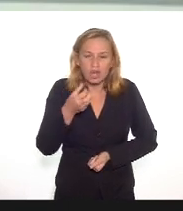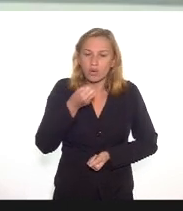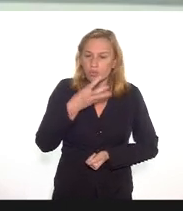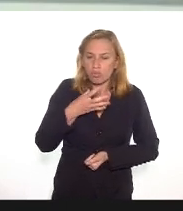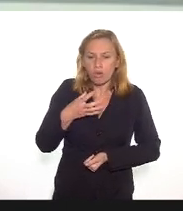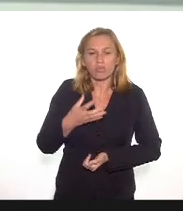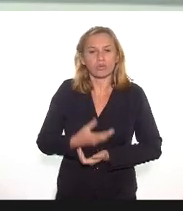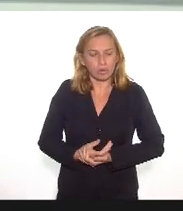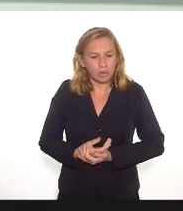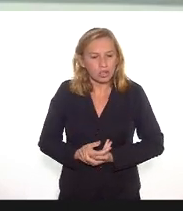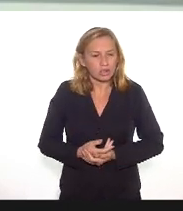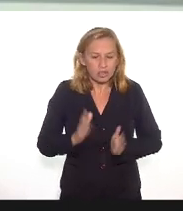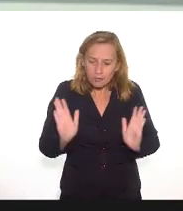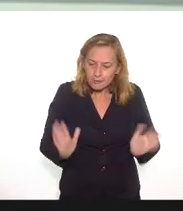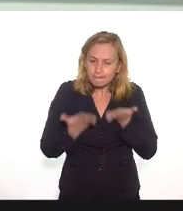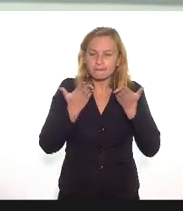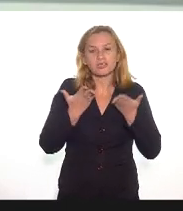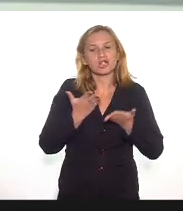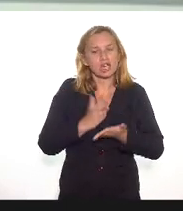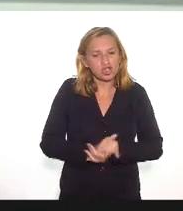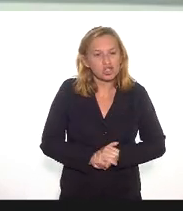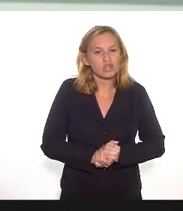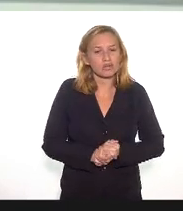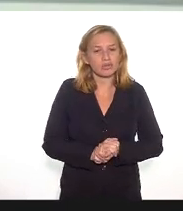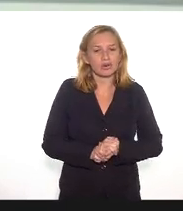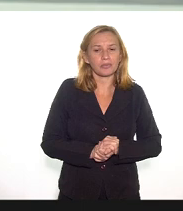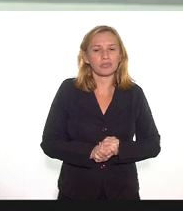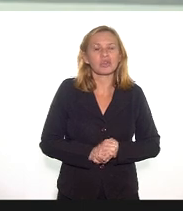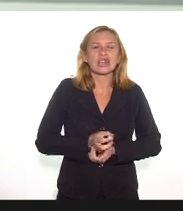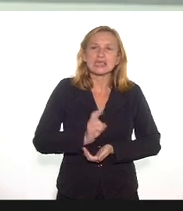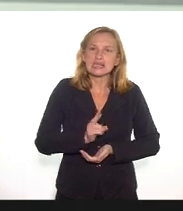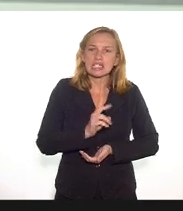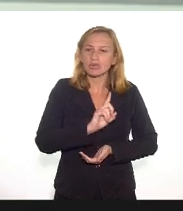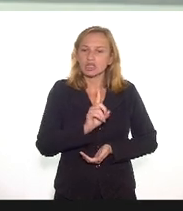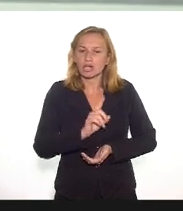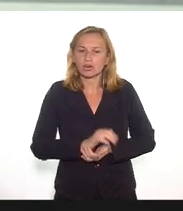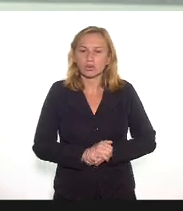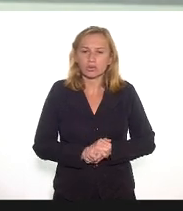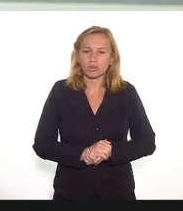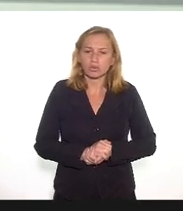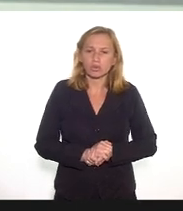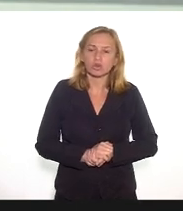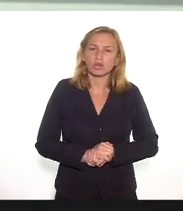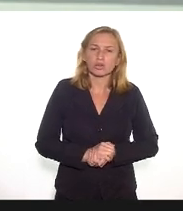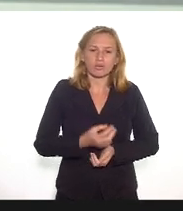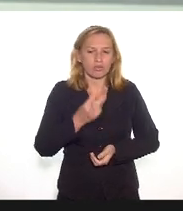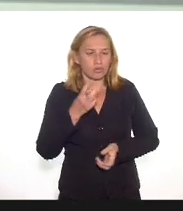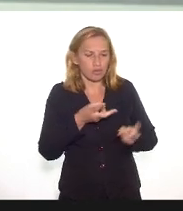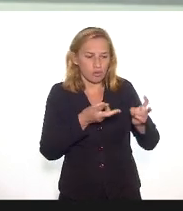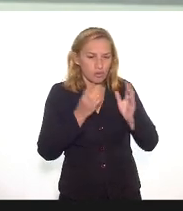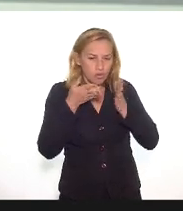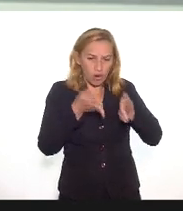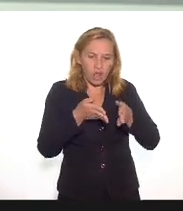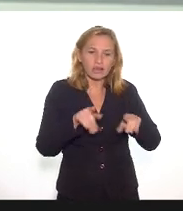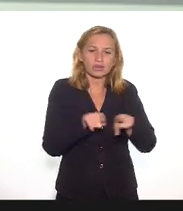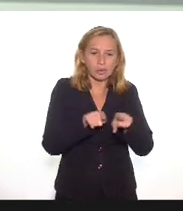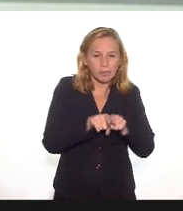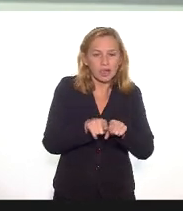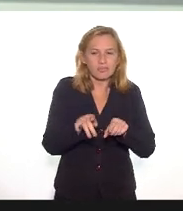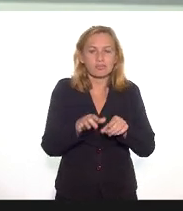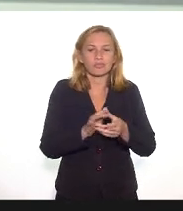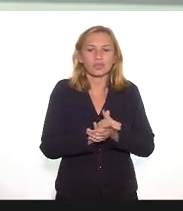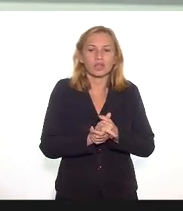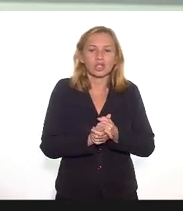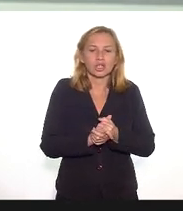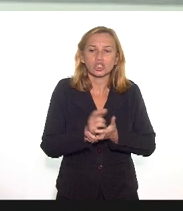olhos essa iniciativa e sempre não, e como está bem sendo frisado, como foi montado,